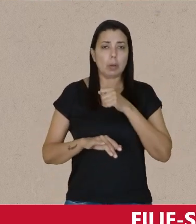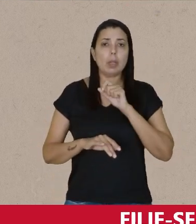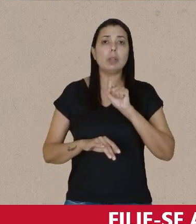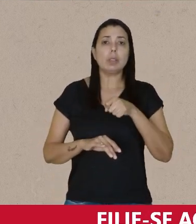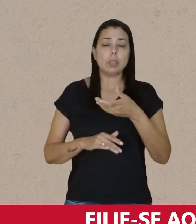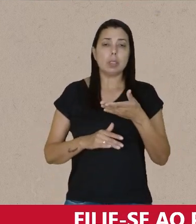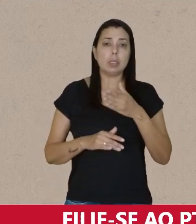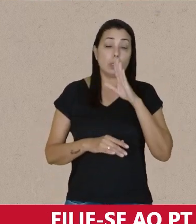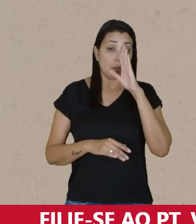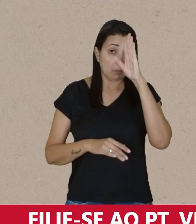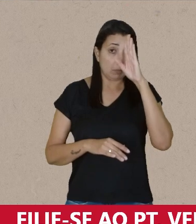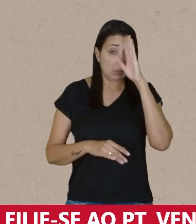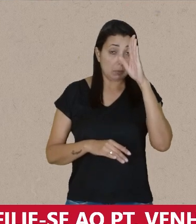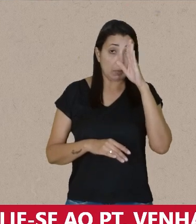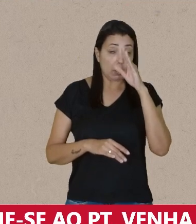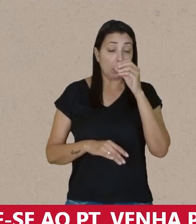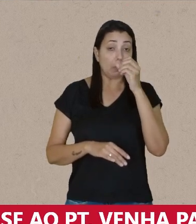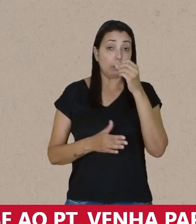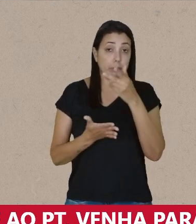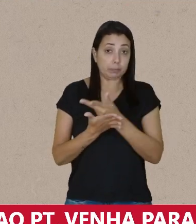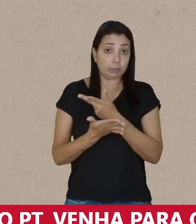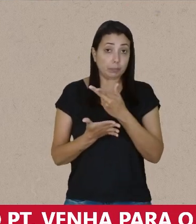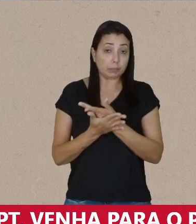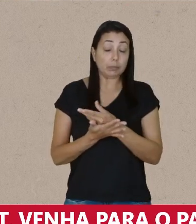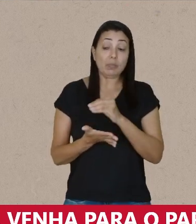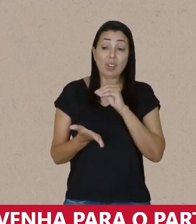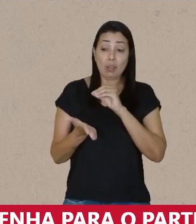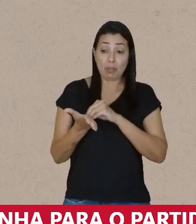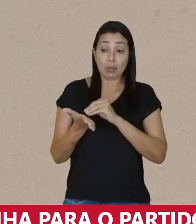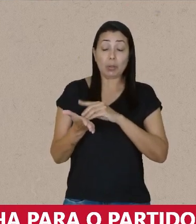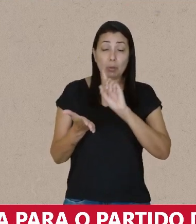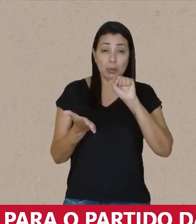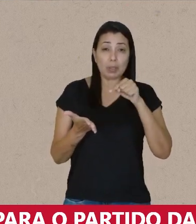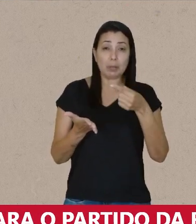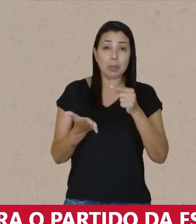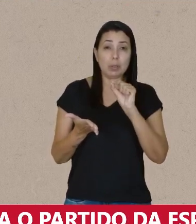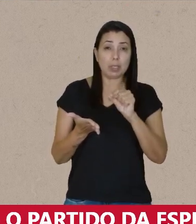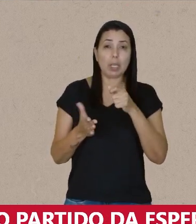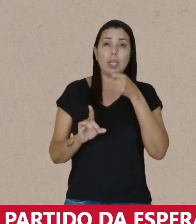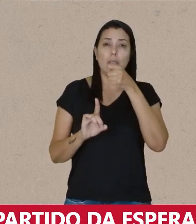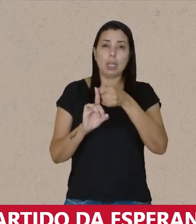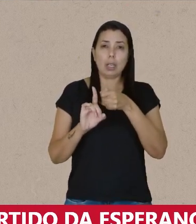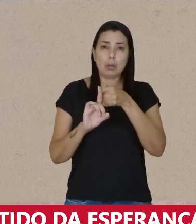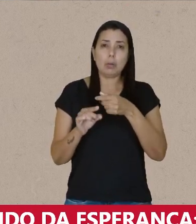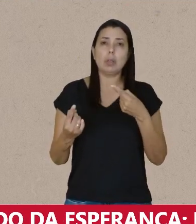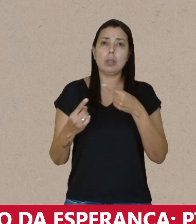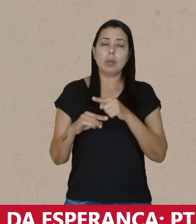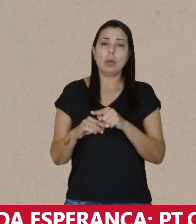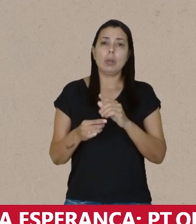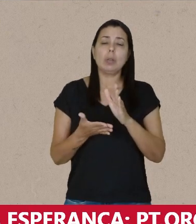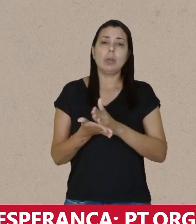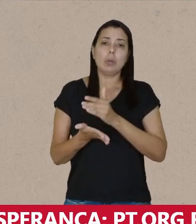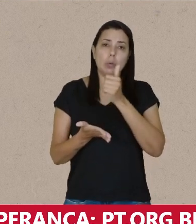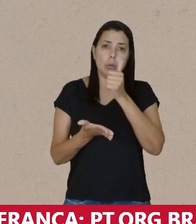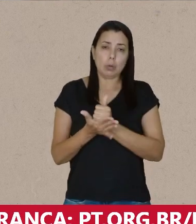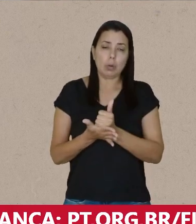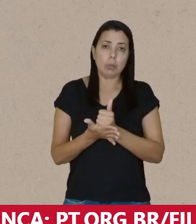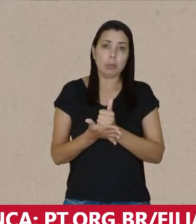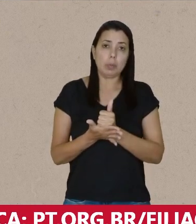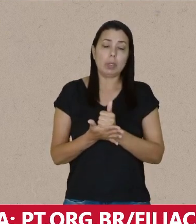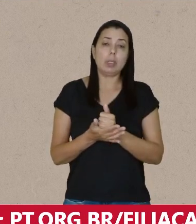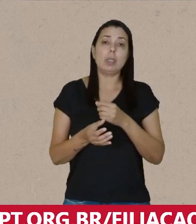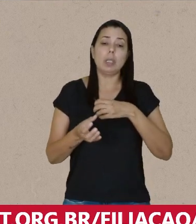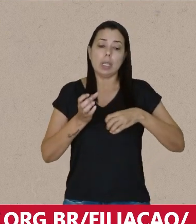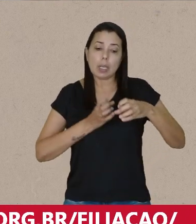nossa principal falha. Nos faltou depois, na luta contra o golpe e contra a